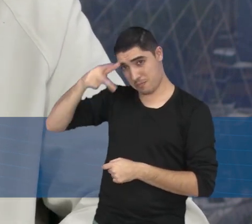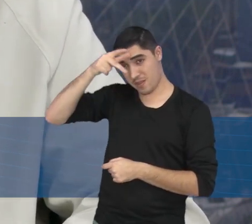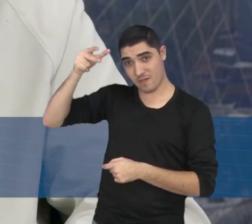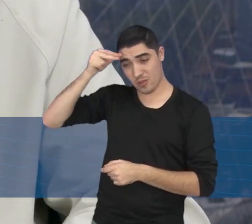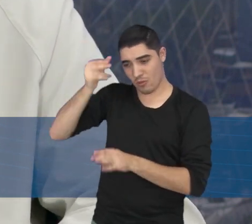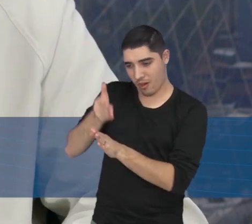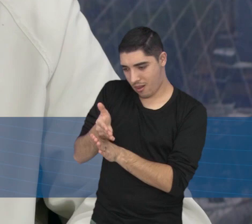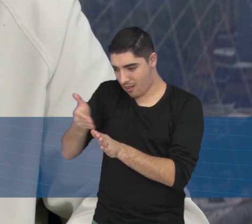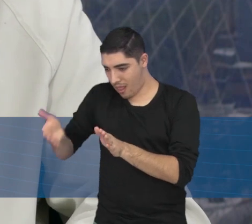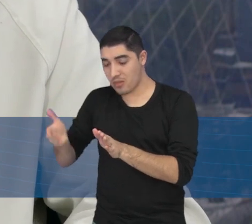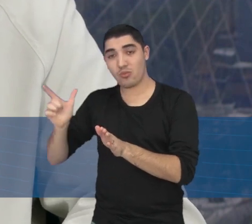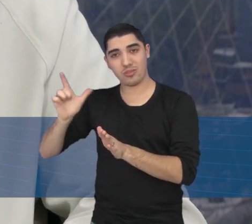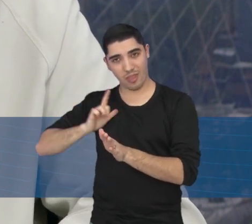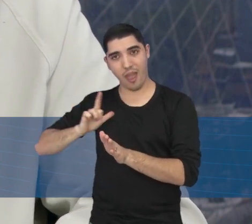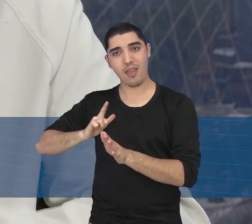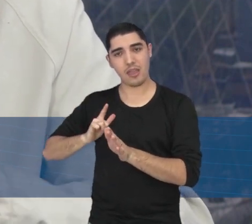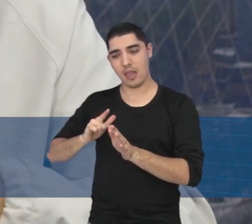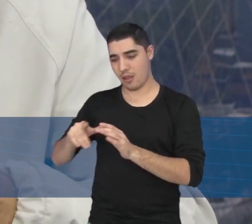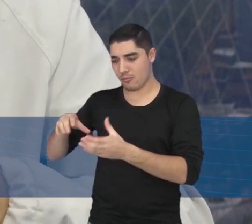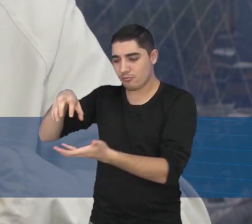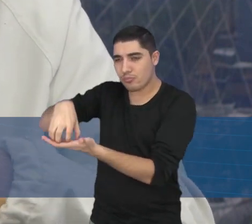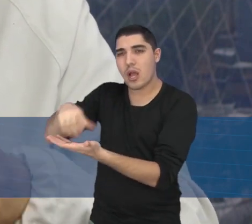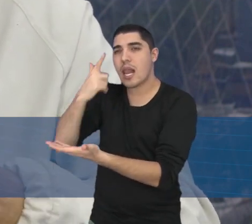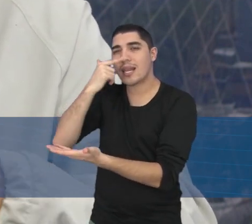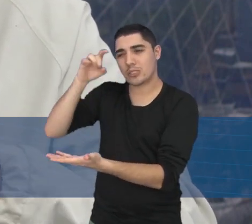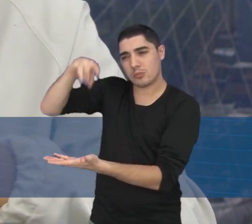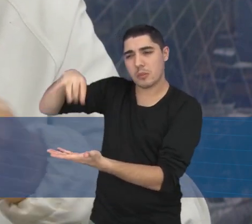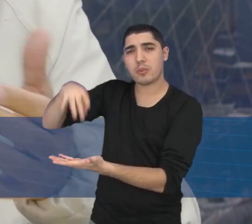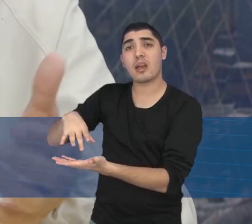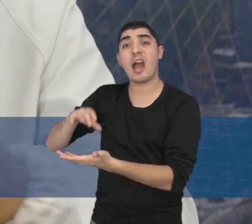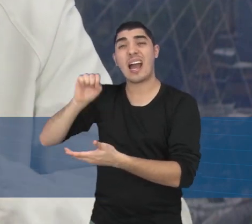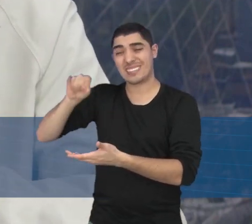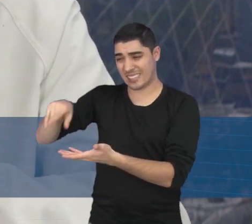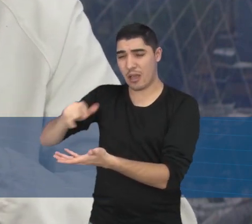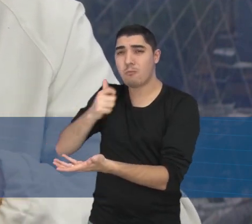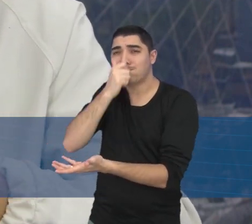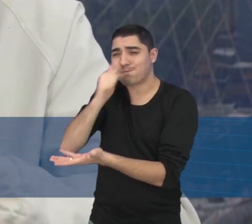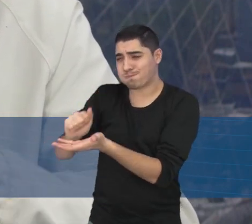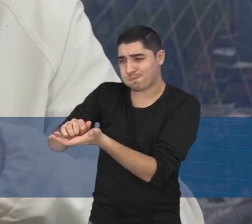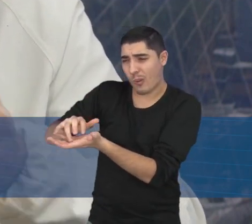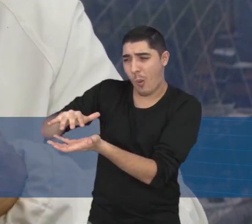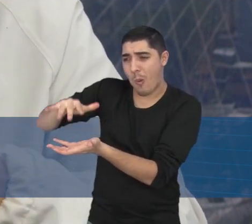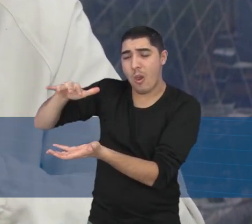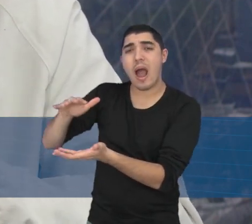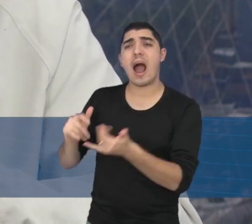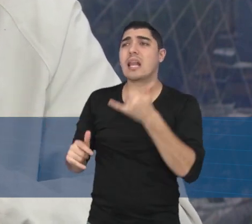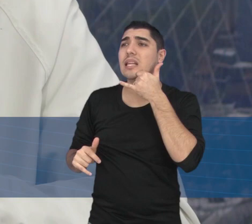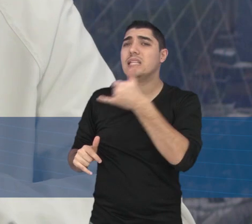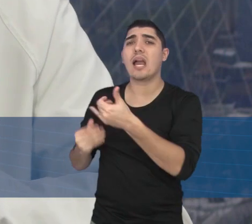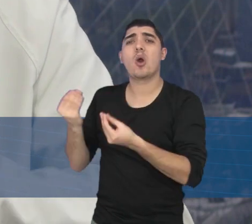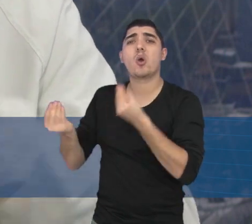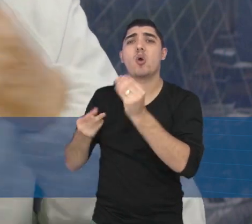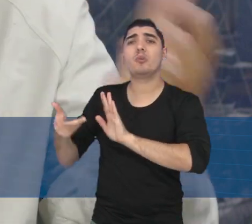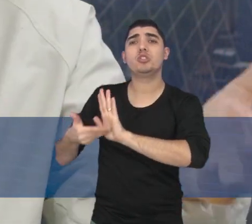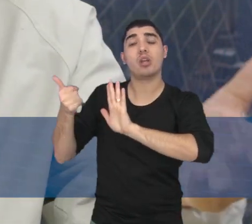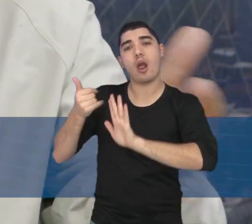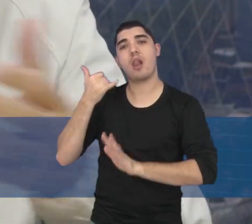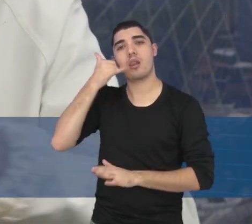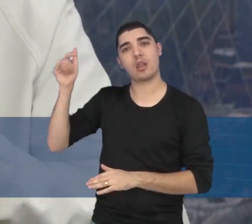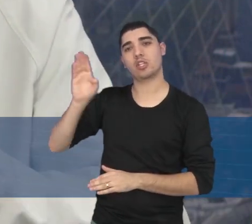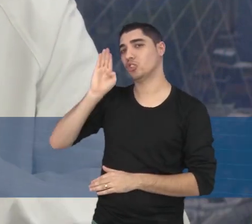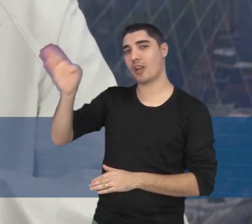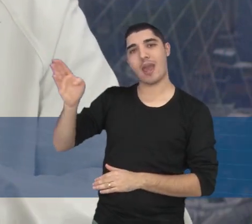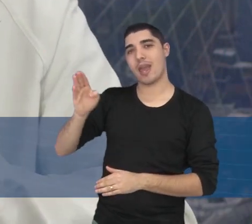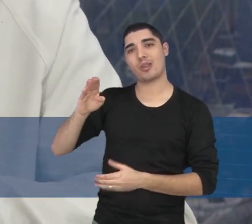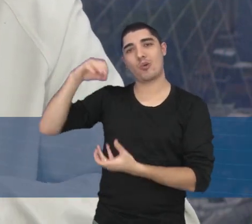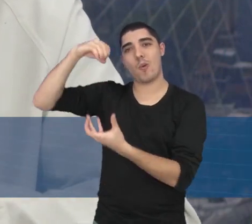aí se tivesse cheio, aí eles lá, para quem tem que ligar, como é que faz para a Urban vir retirar, liga no 56, liga direto para a